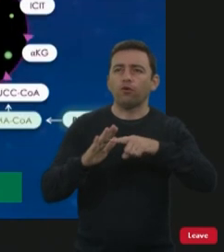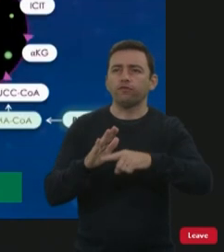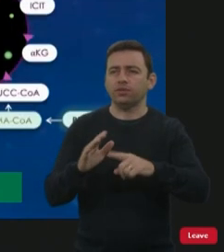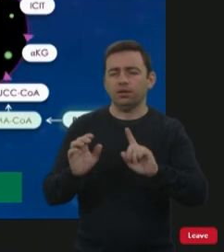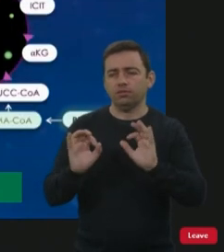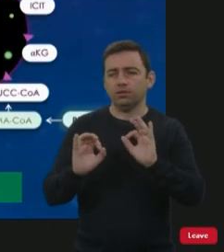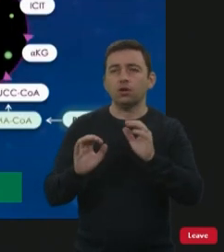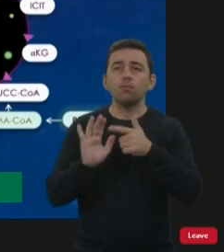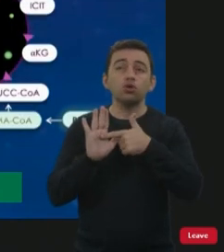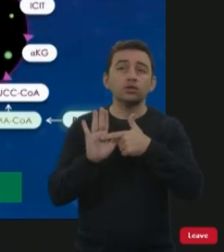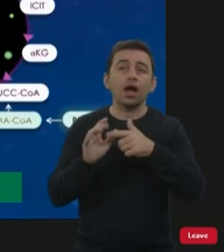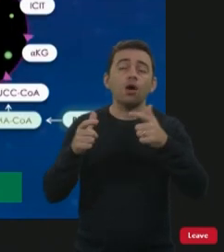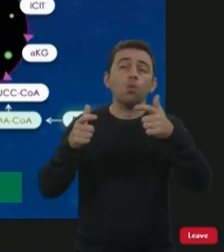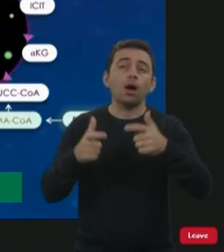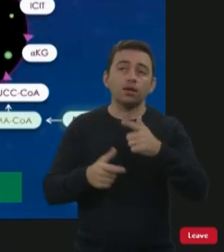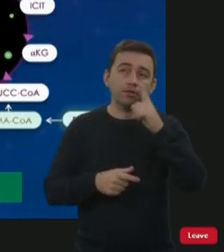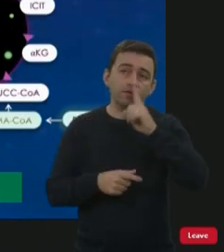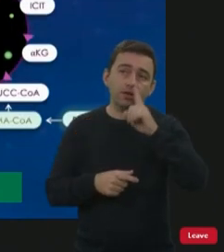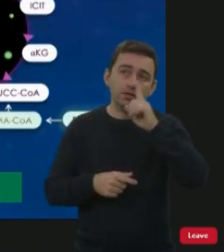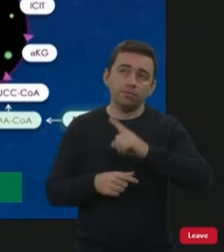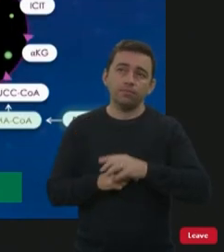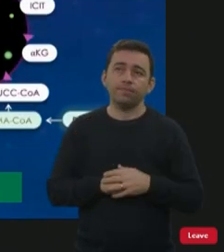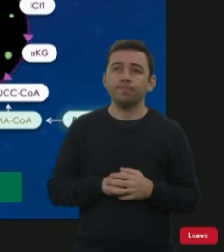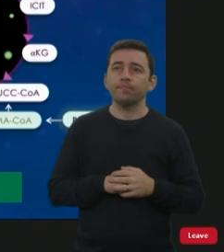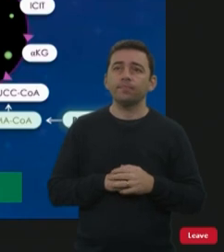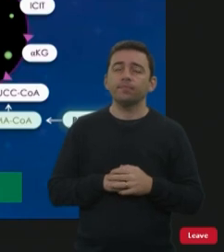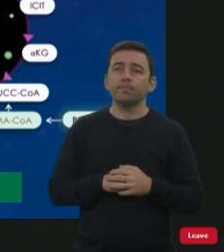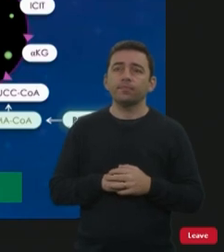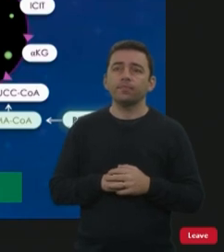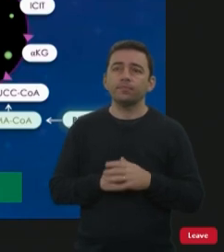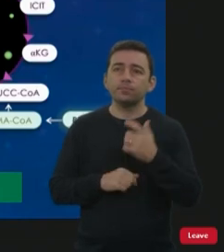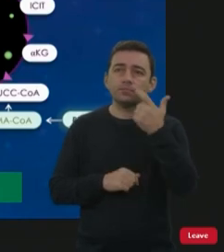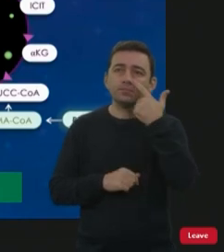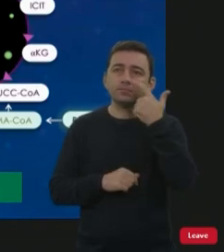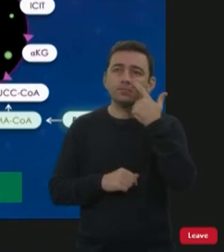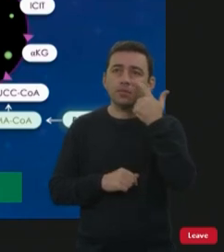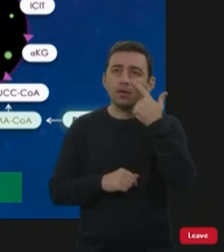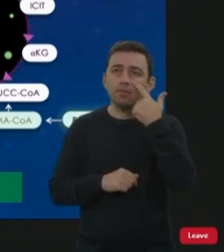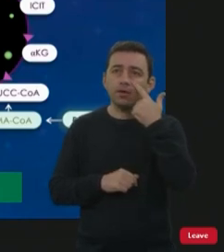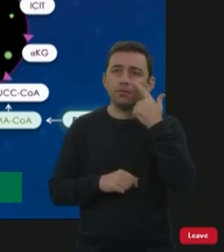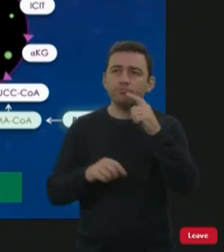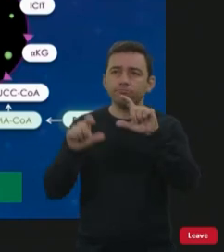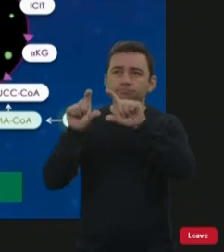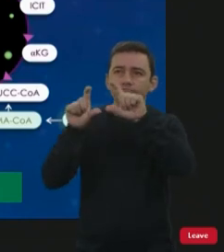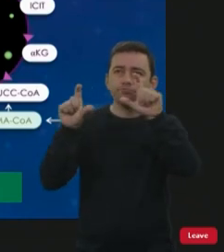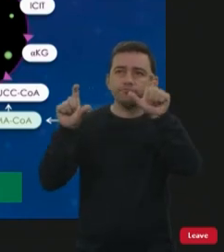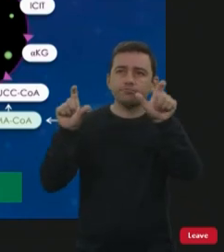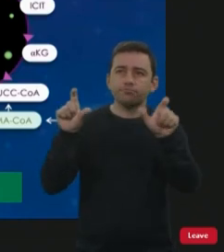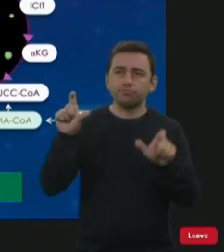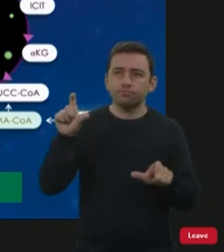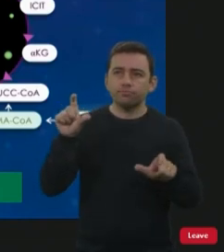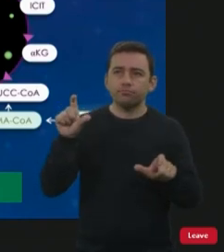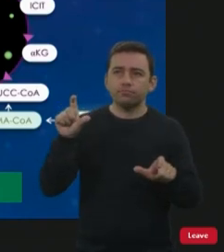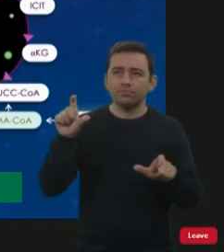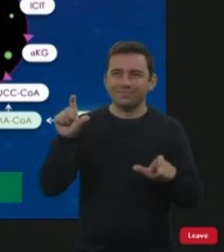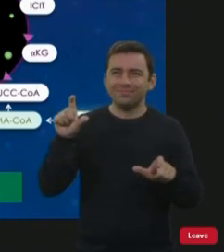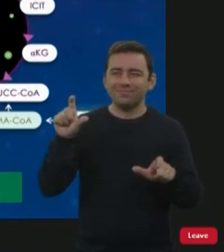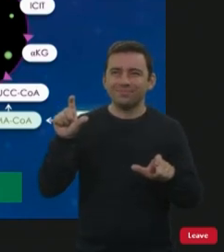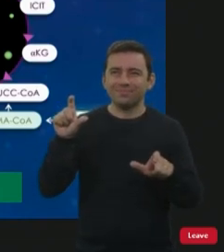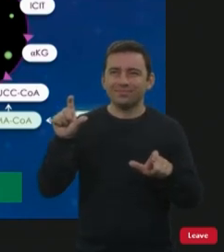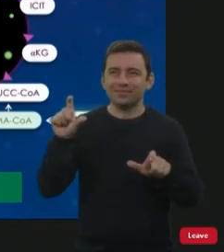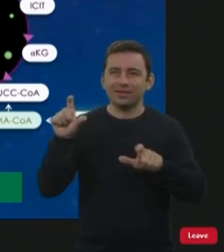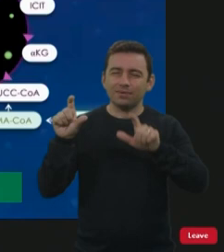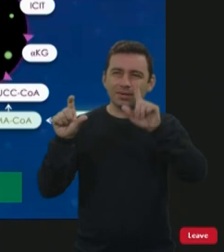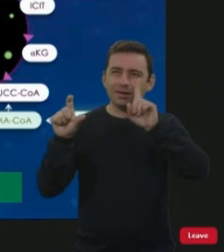defeito, tá? Então, aqui a gente vê essa área creme aqui,